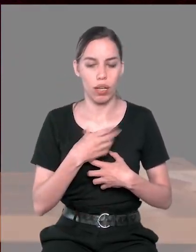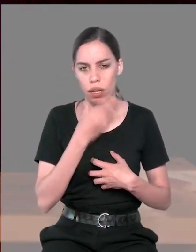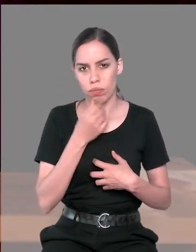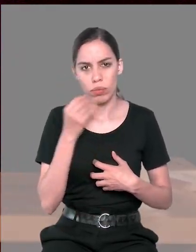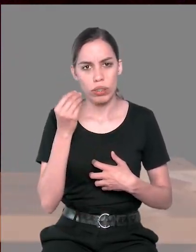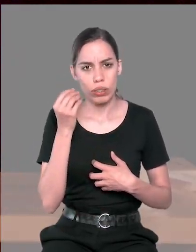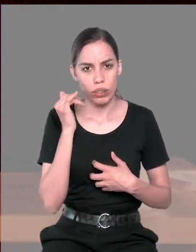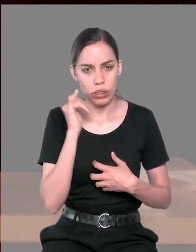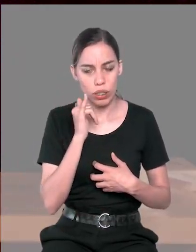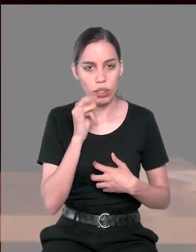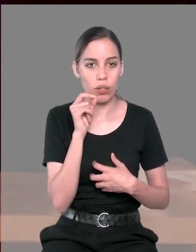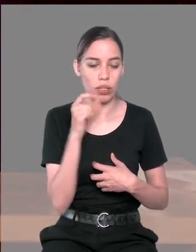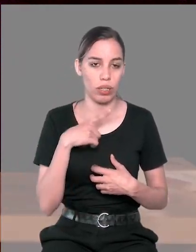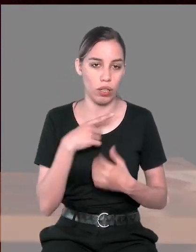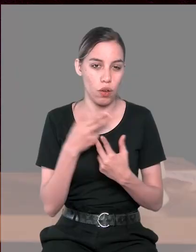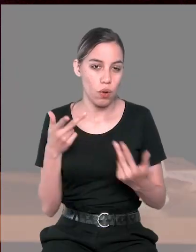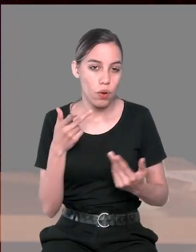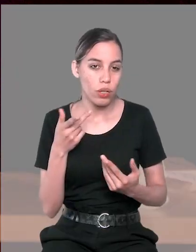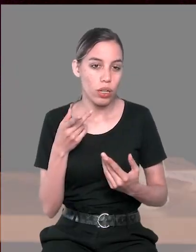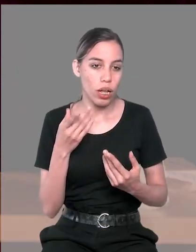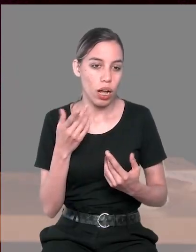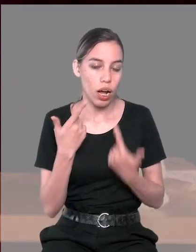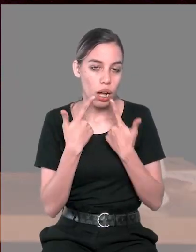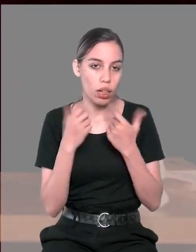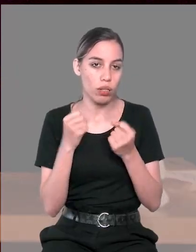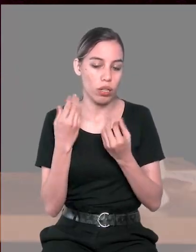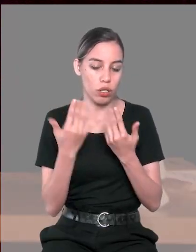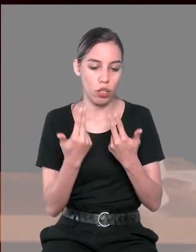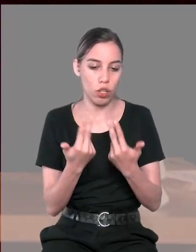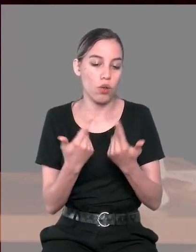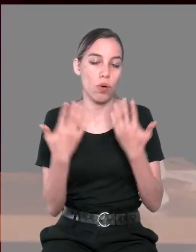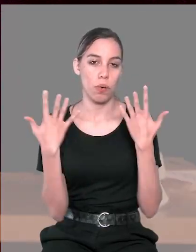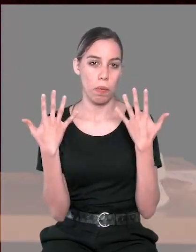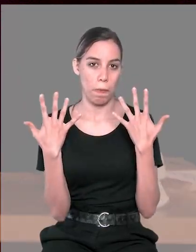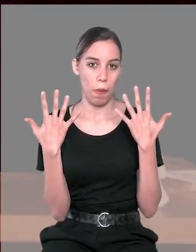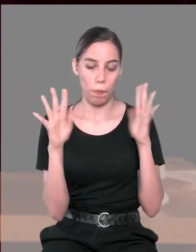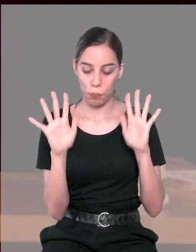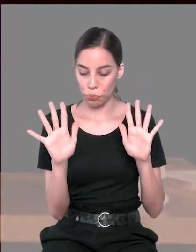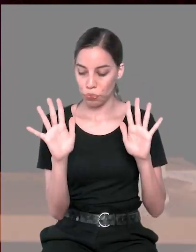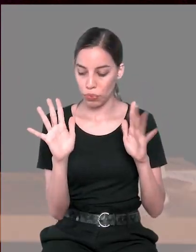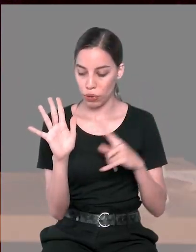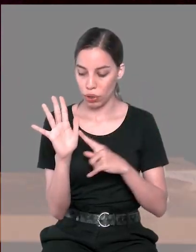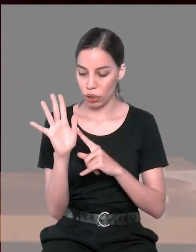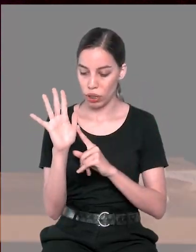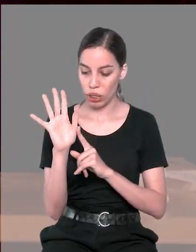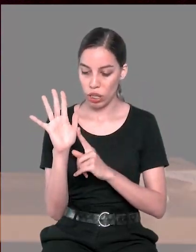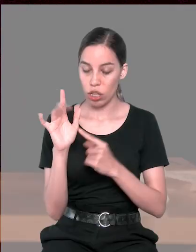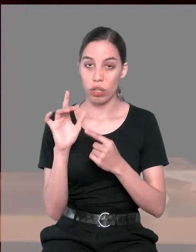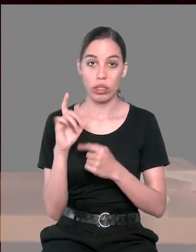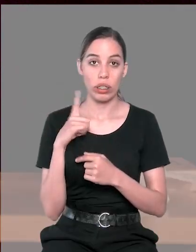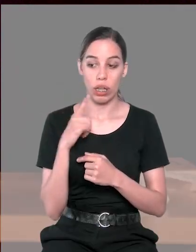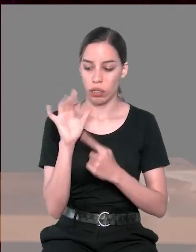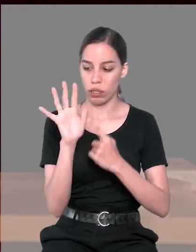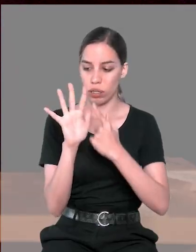exemplo, tem coisas no Valéry que são incríveis. Ele falava, a linguagem é como uma mão, sabe? É uma mão com 6.000